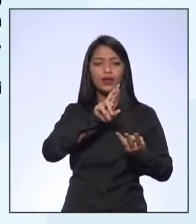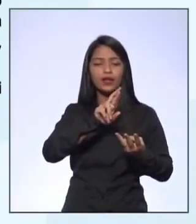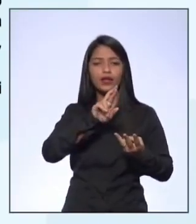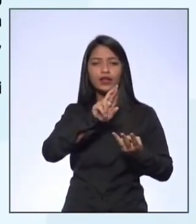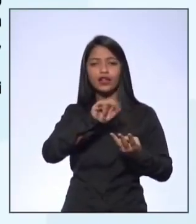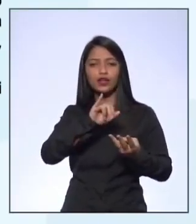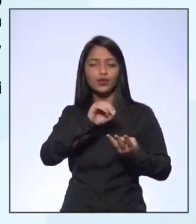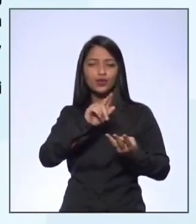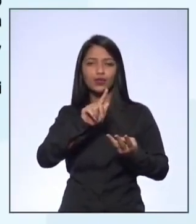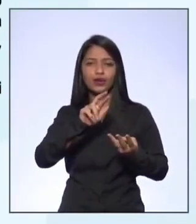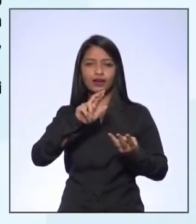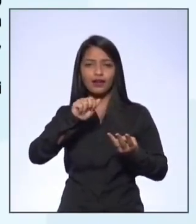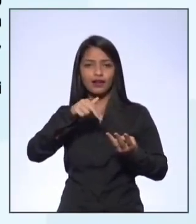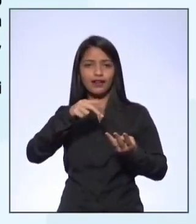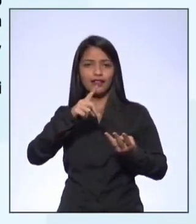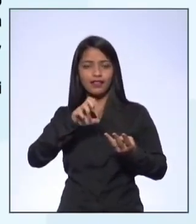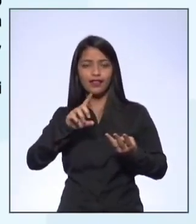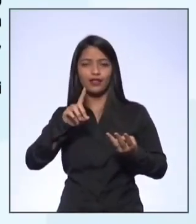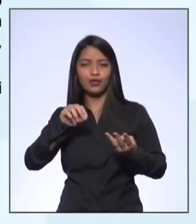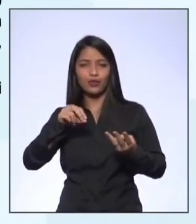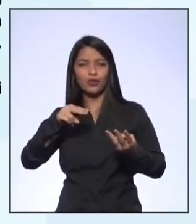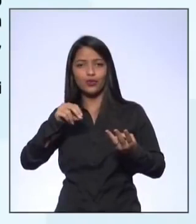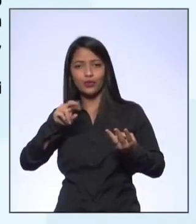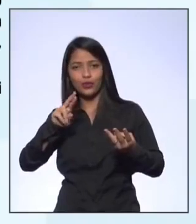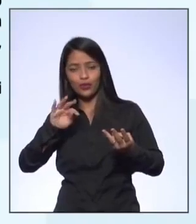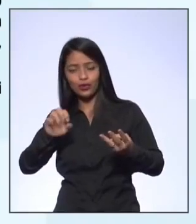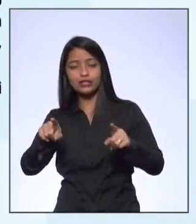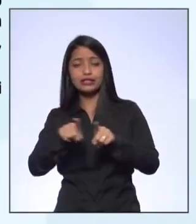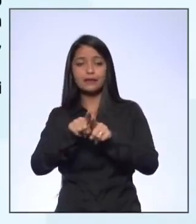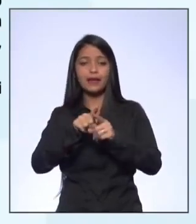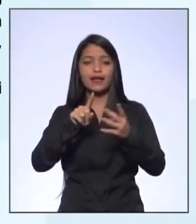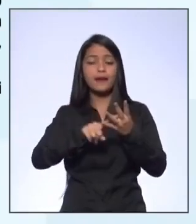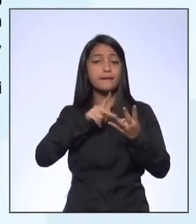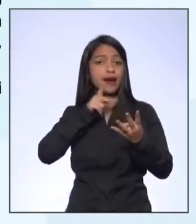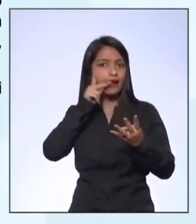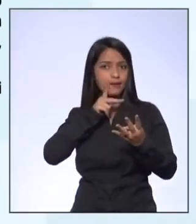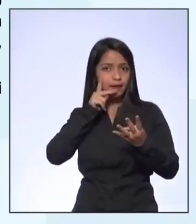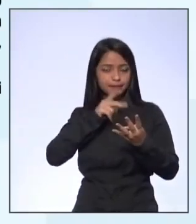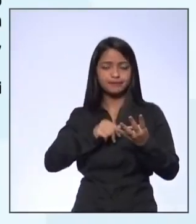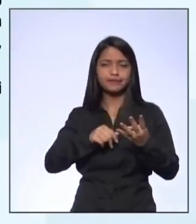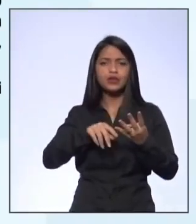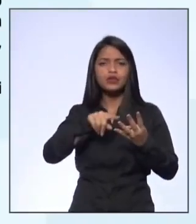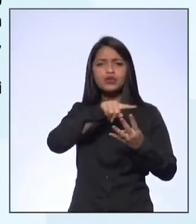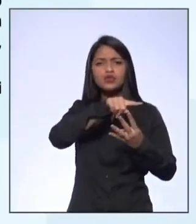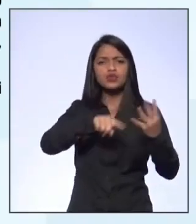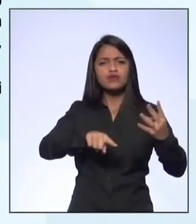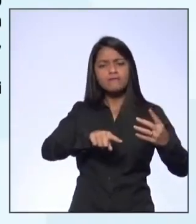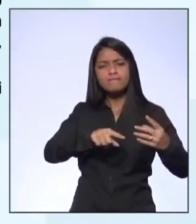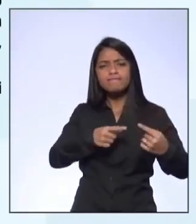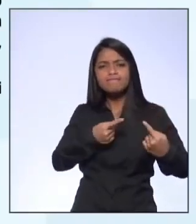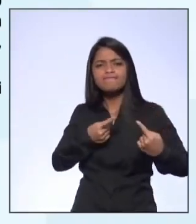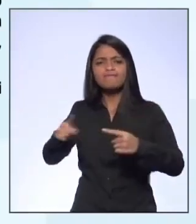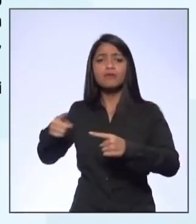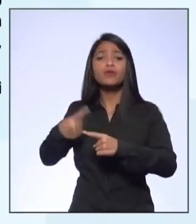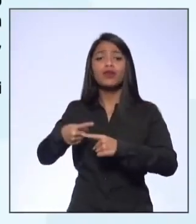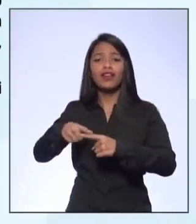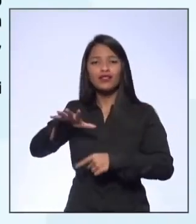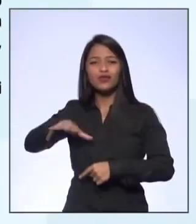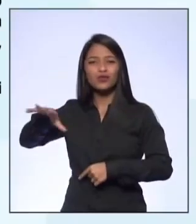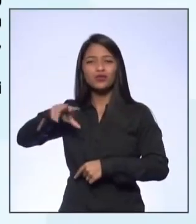e Paraíba. O conflito iniciou-se devido à investida dos portugueses em